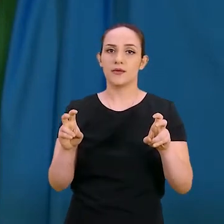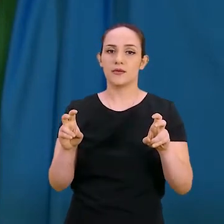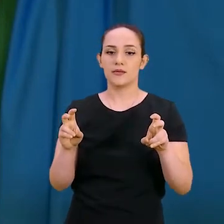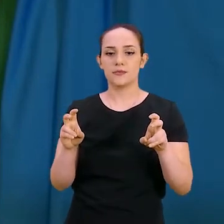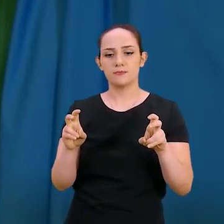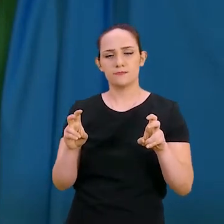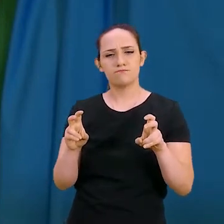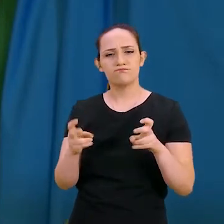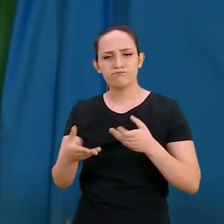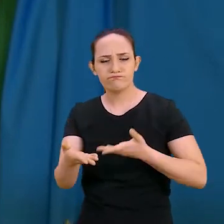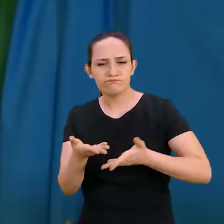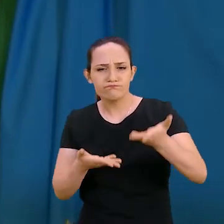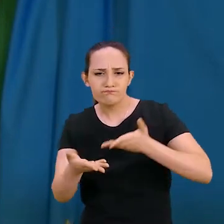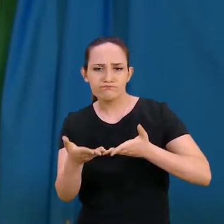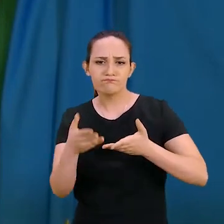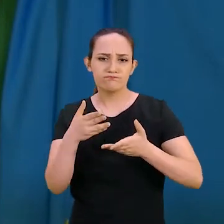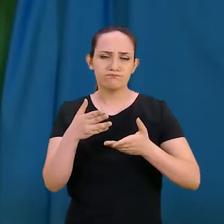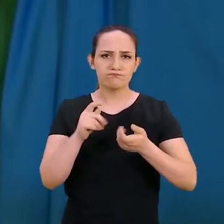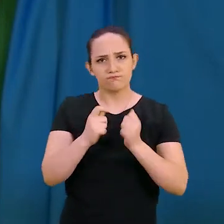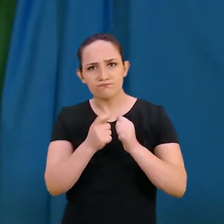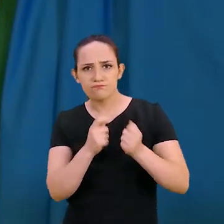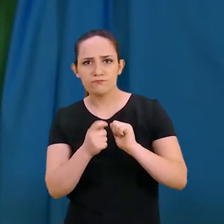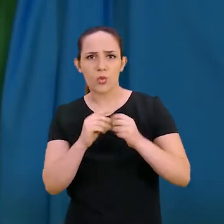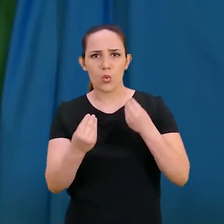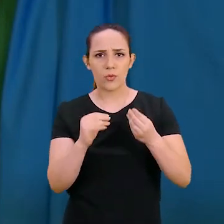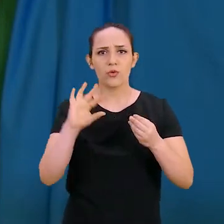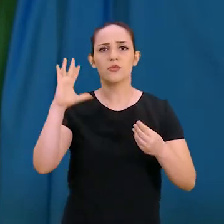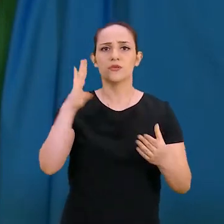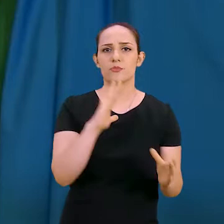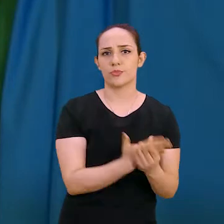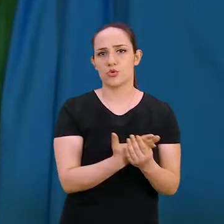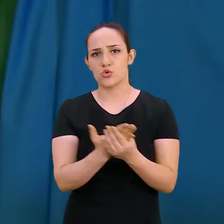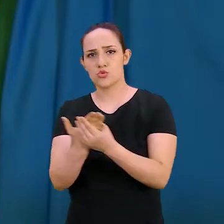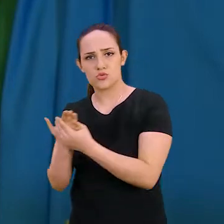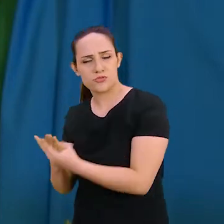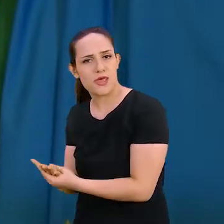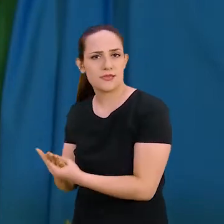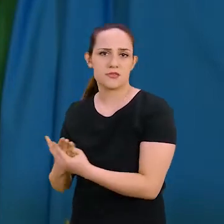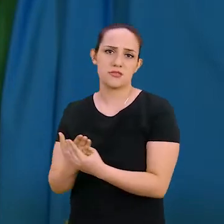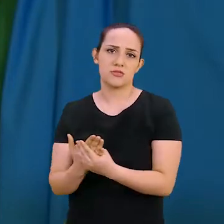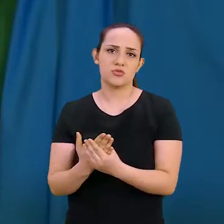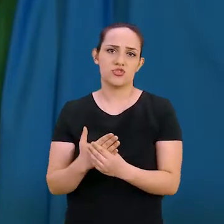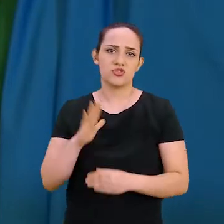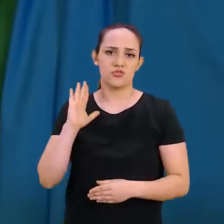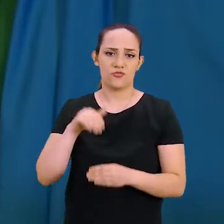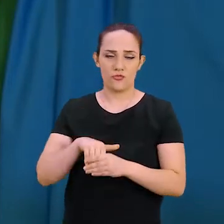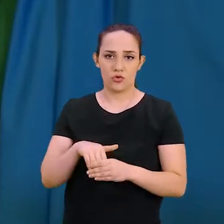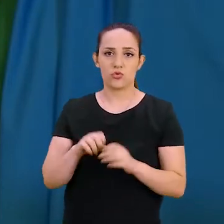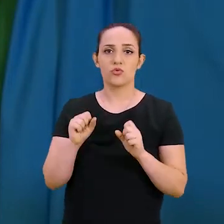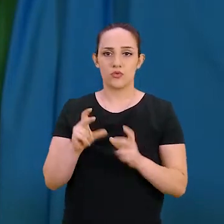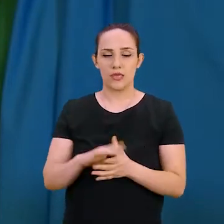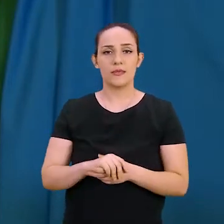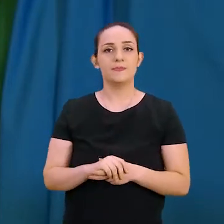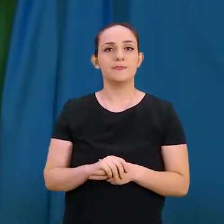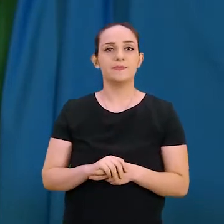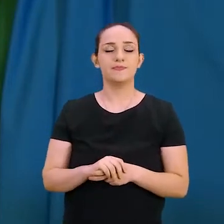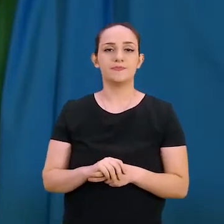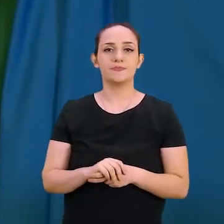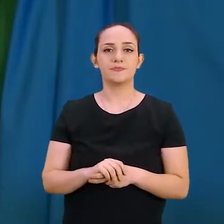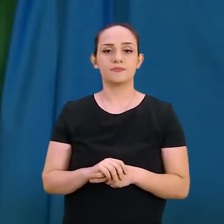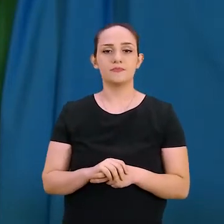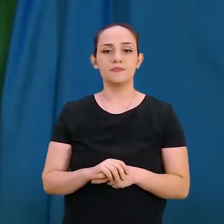mais didáticas, mais dinâmicas do processo eleitoral. Na sequência, teve o